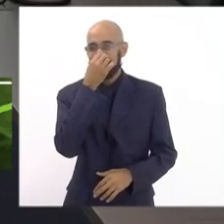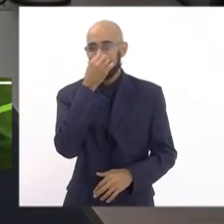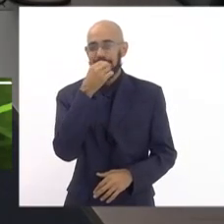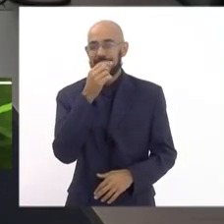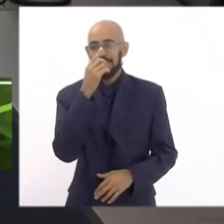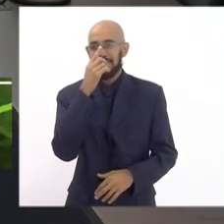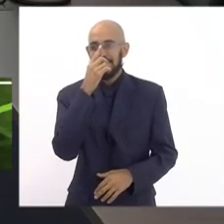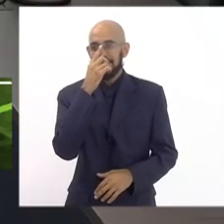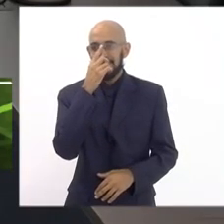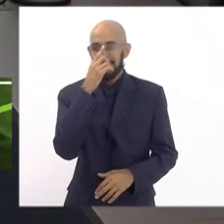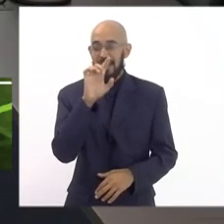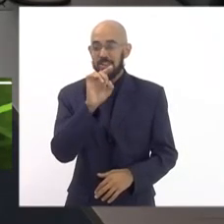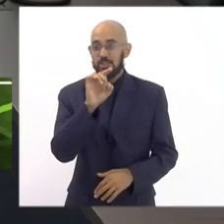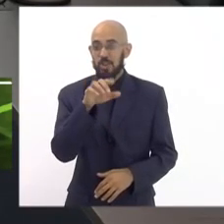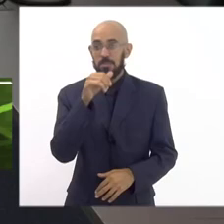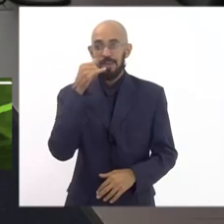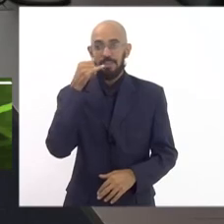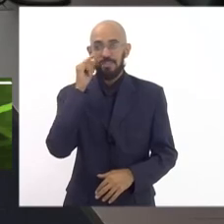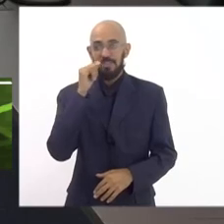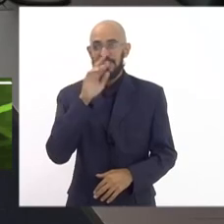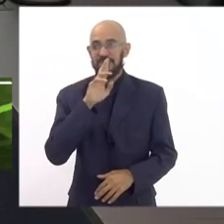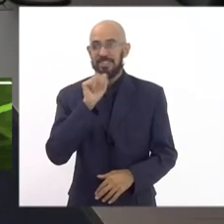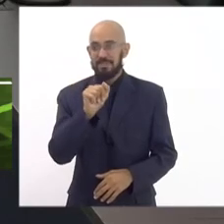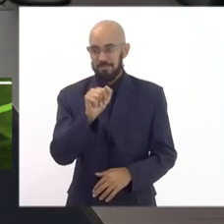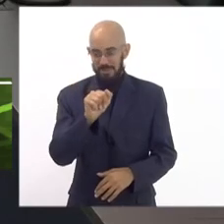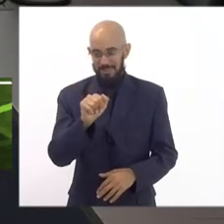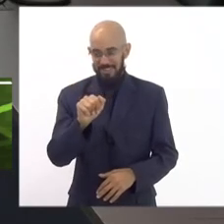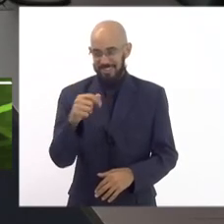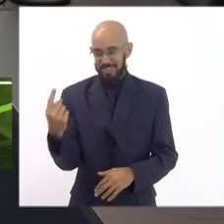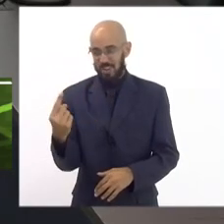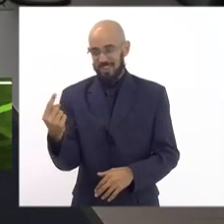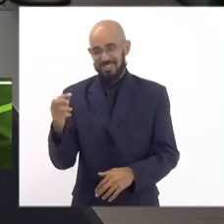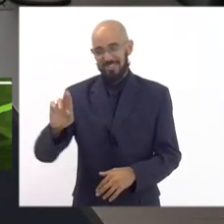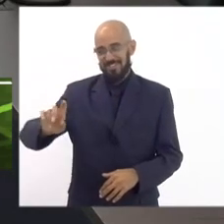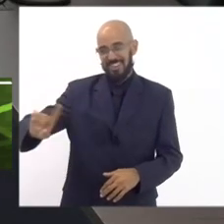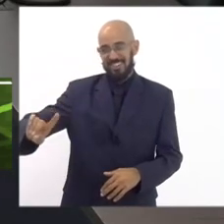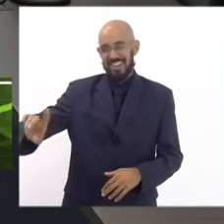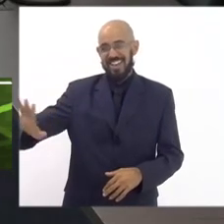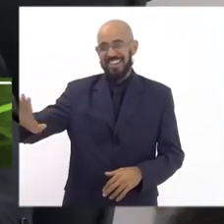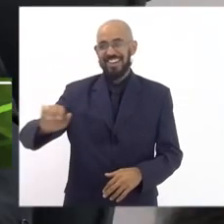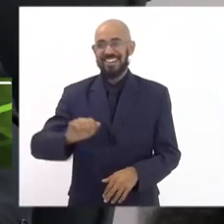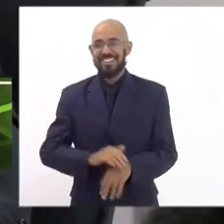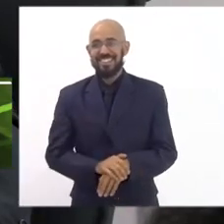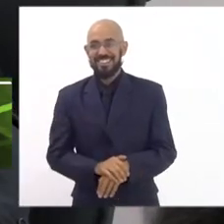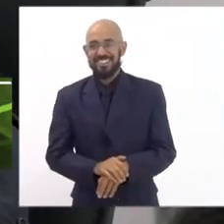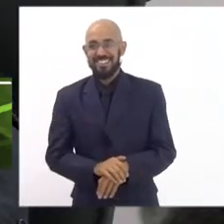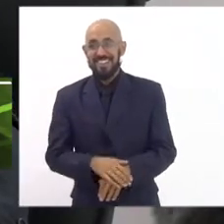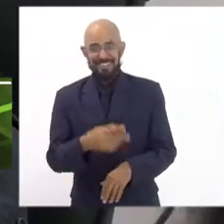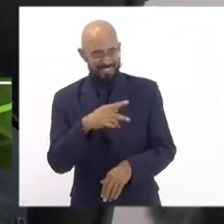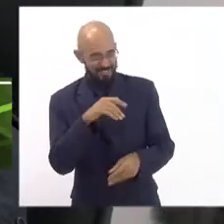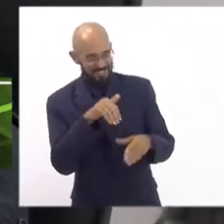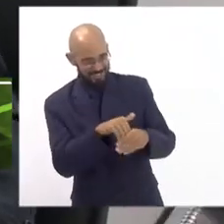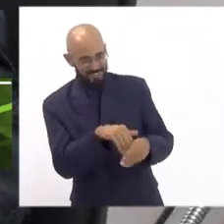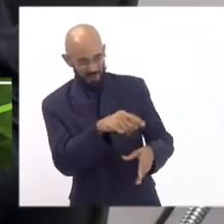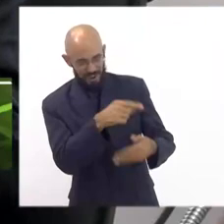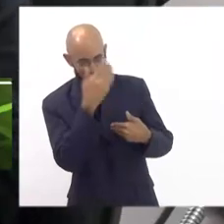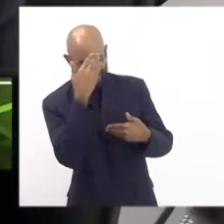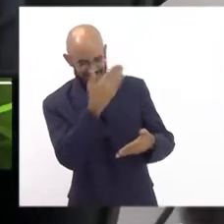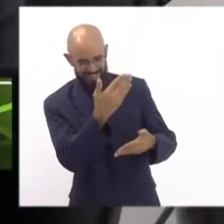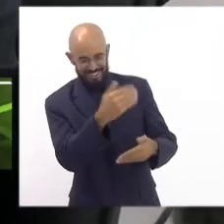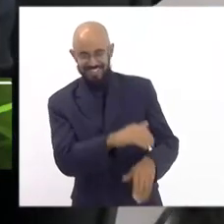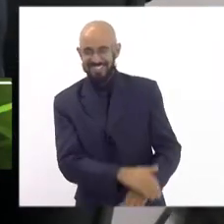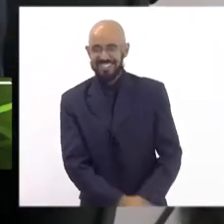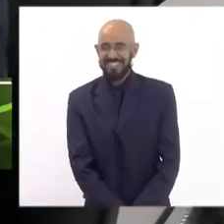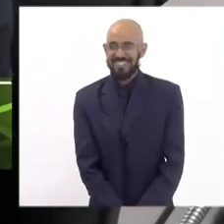Só para não deixar o Amorim sozinho nessa. Obrigado. Nesse voto ideológico. Seu eleitor agradece. Meu eleitor agradece. Seu eleitor